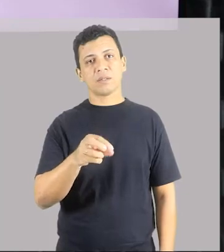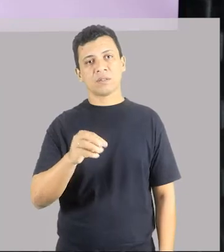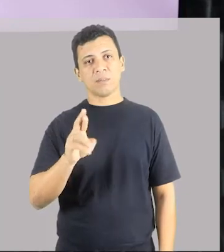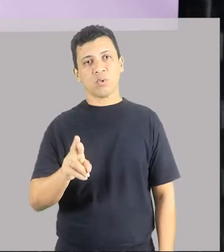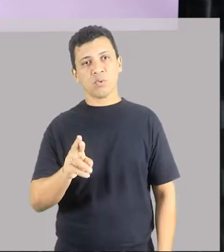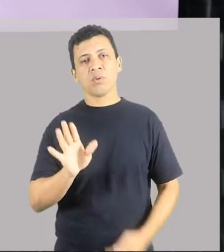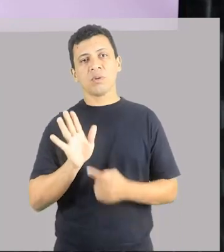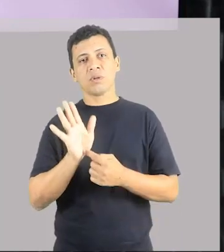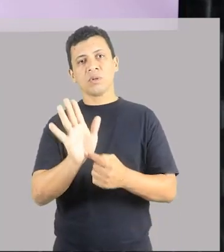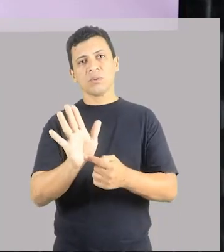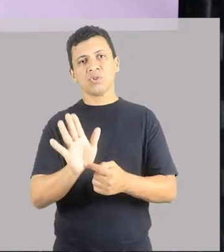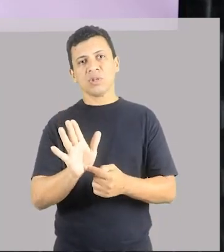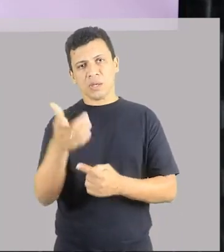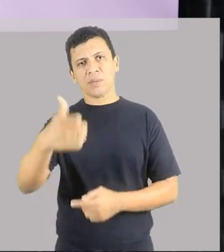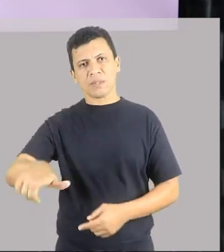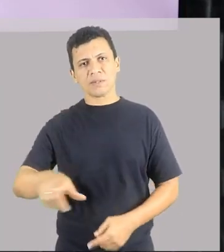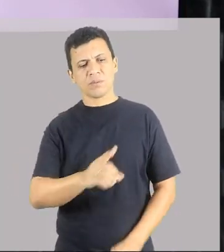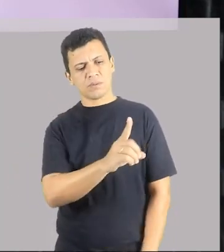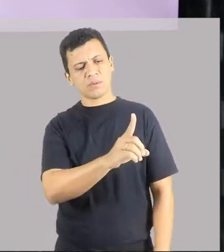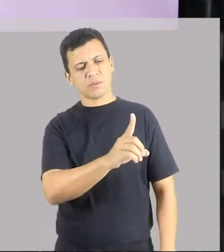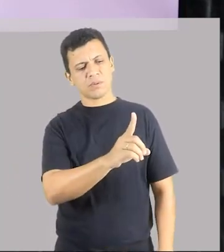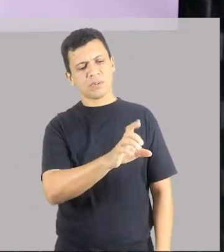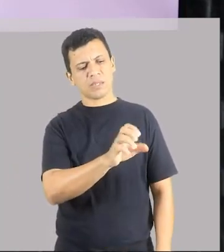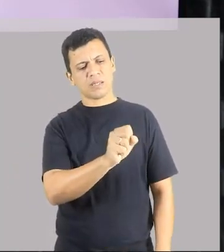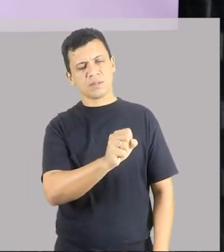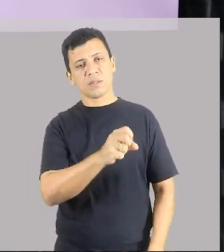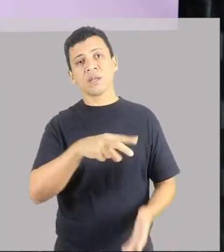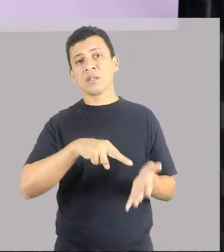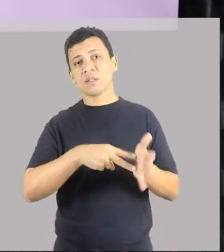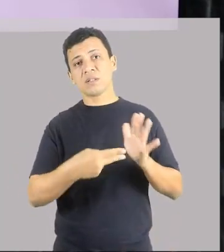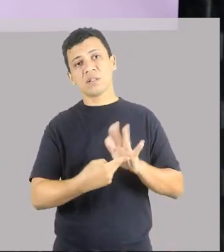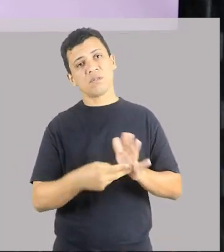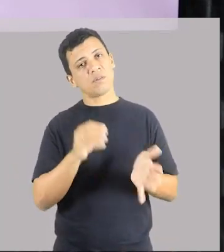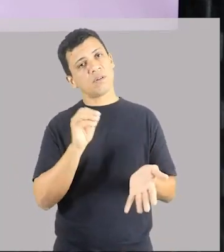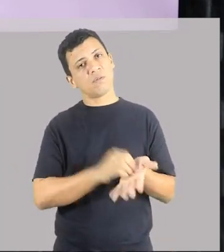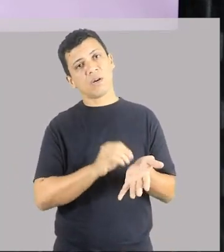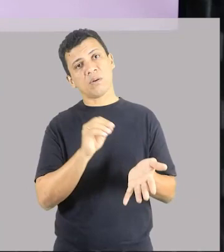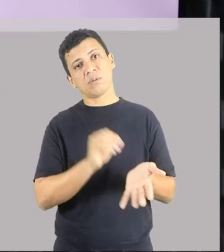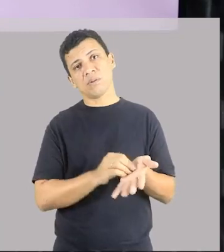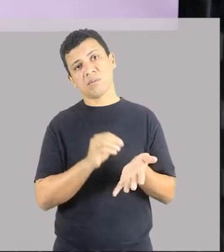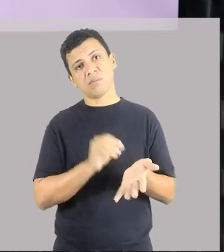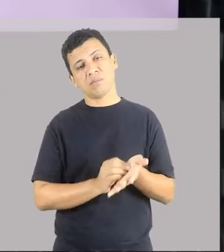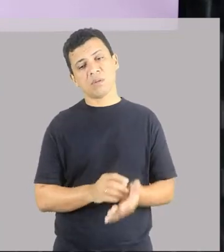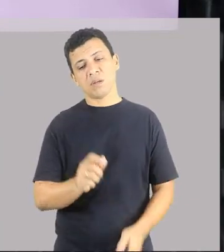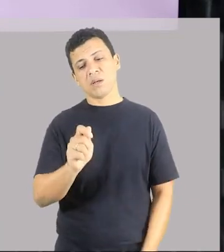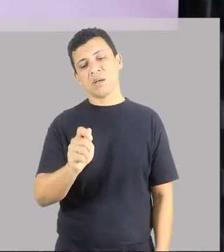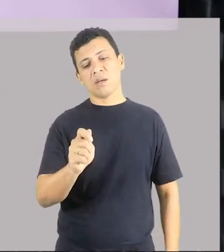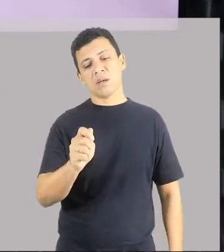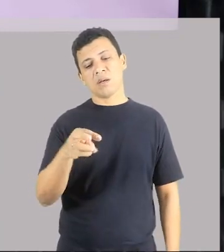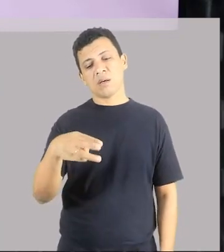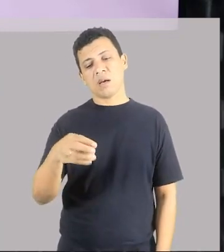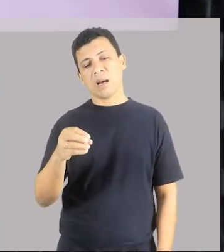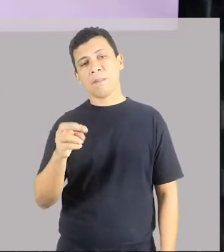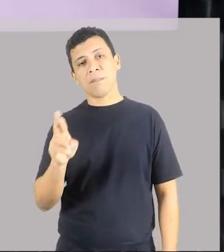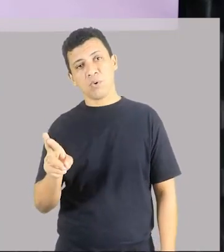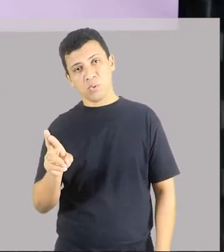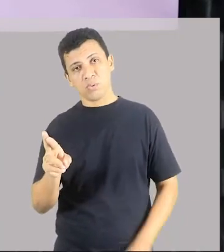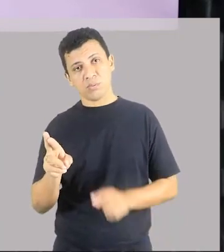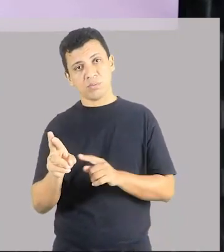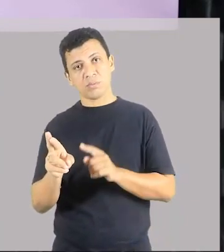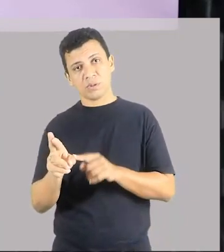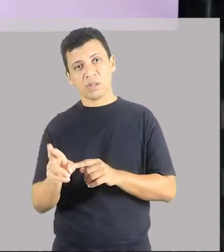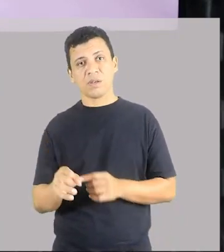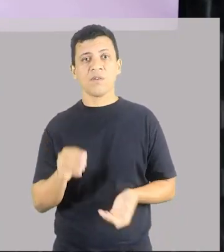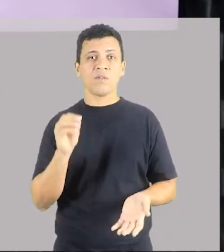repetição não o prefixo 10 significa ausência de o Amor E O Desamor quer dizer